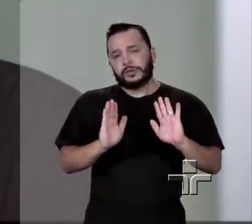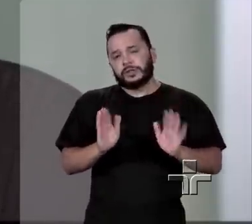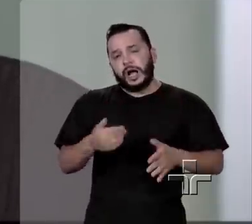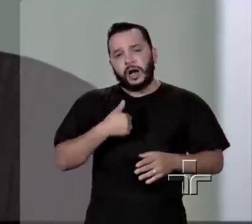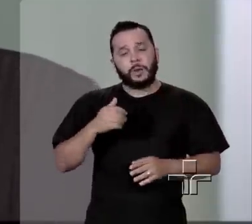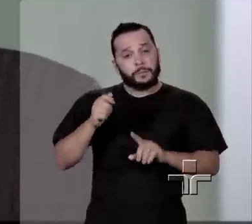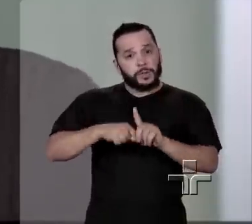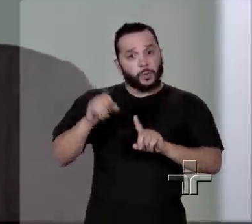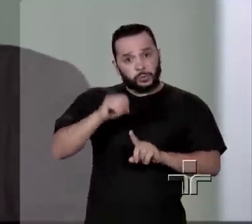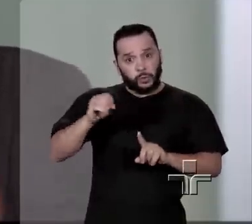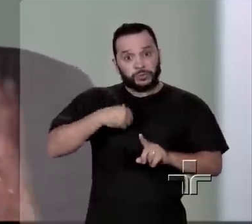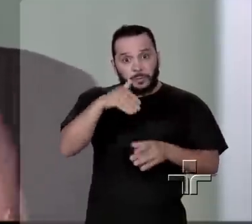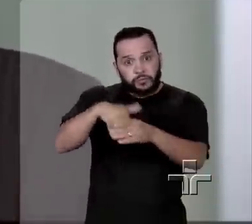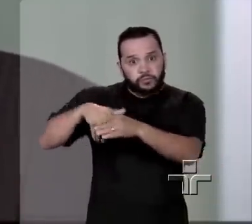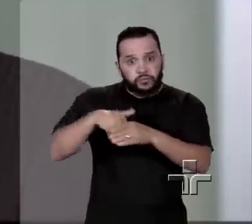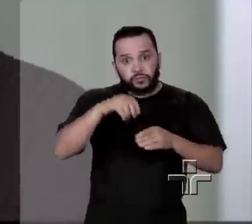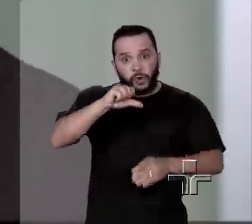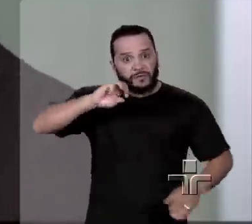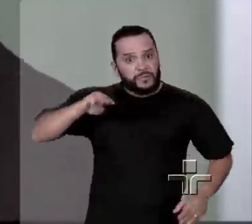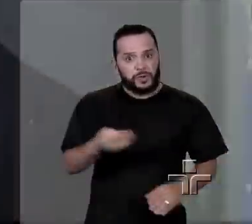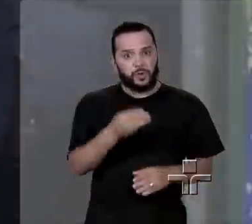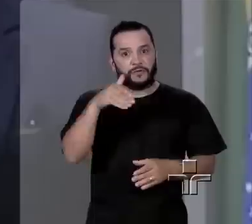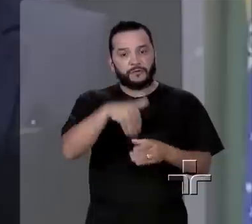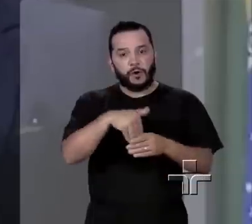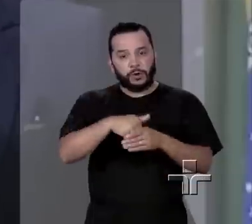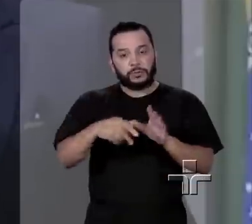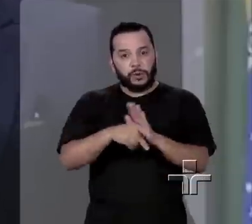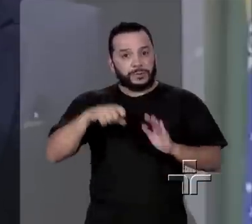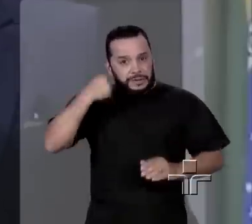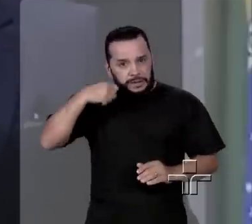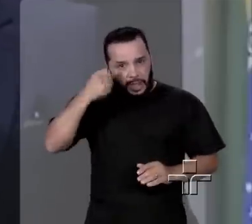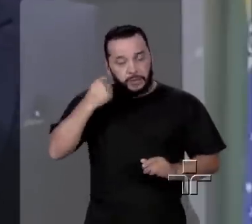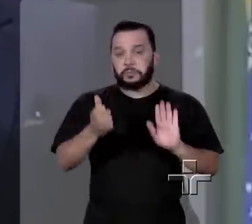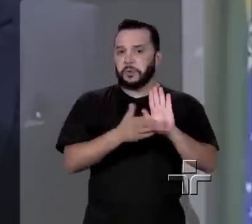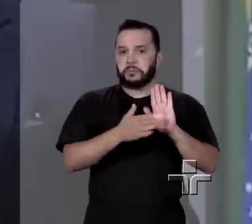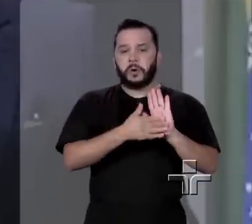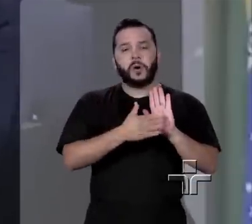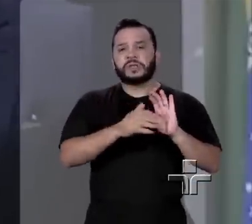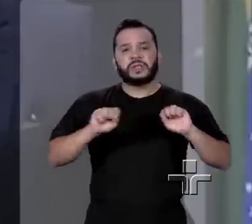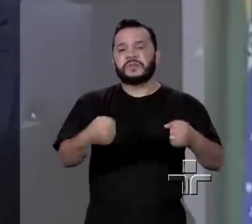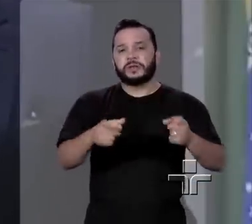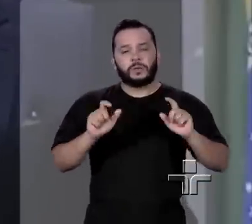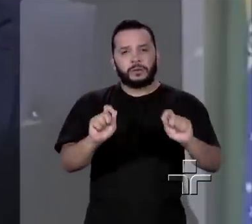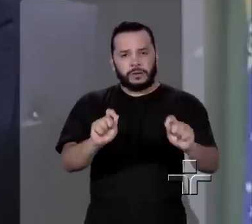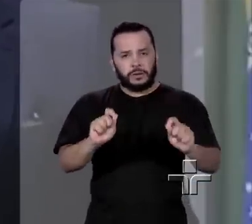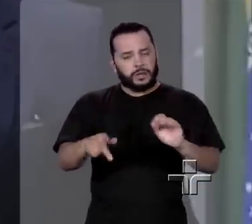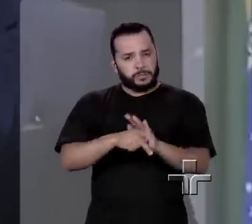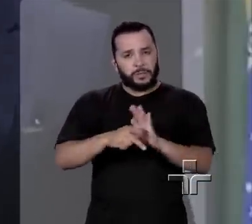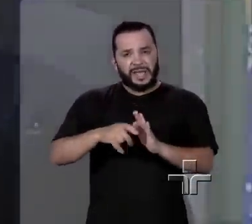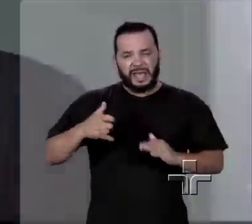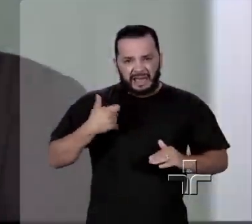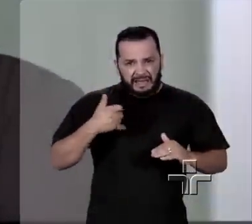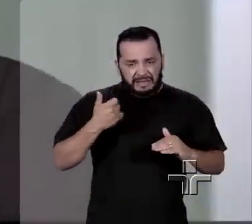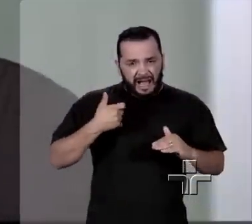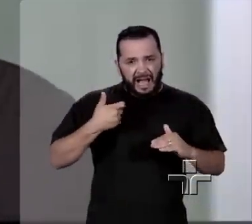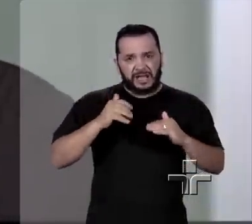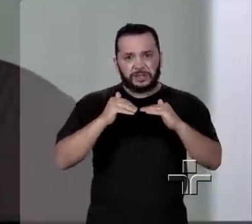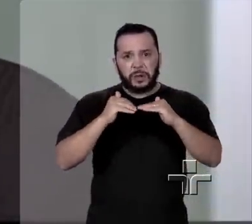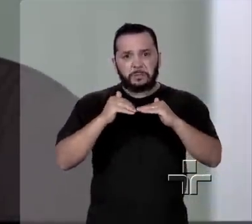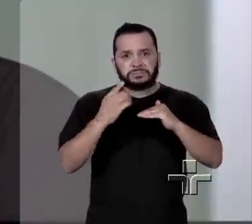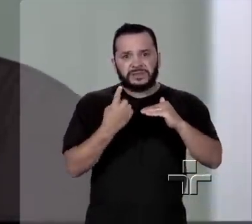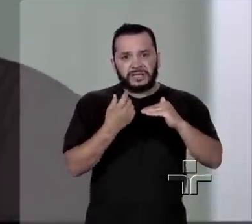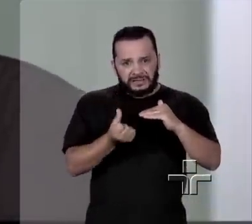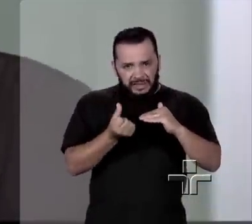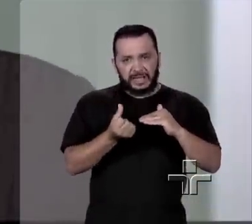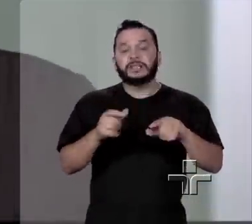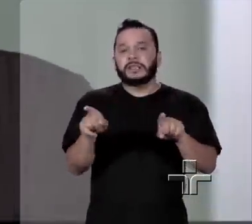recebeu 9 milhões de votos para o Senado. Entre as propostas que pretende defender estão a redução da maioridade penal e a revogação